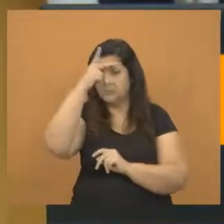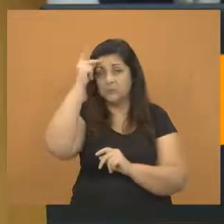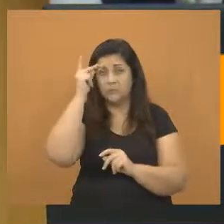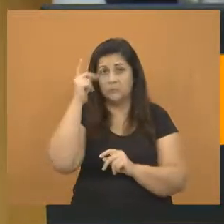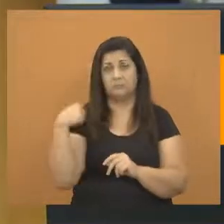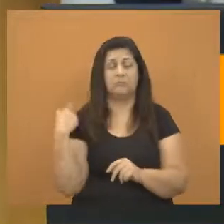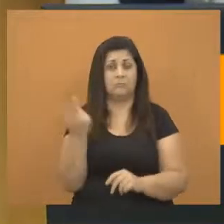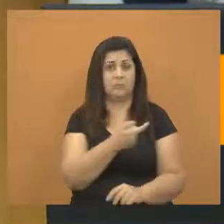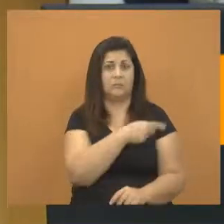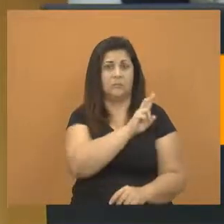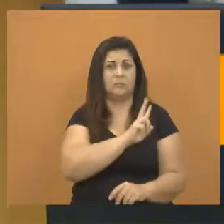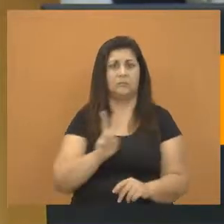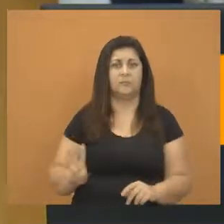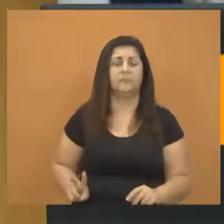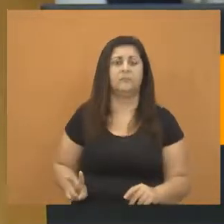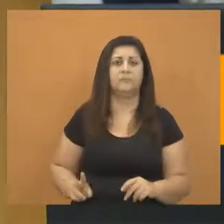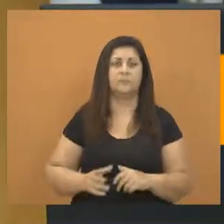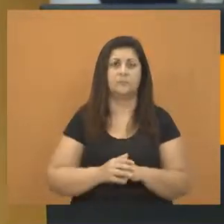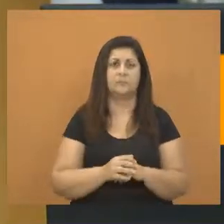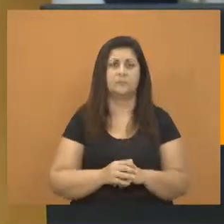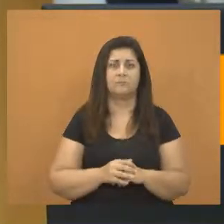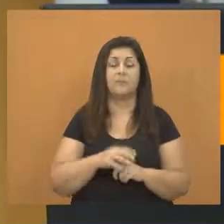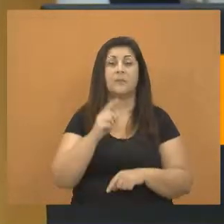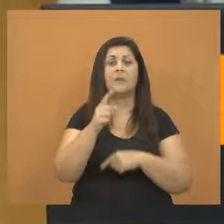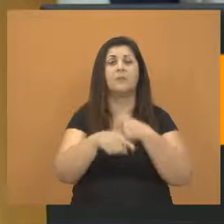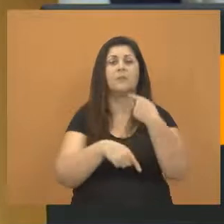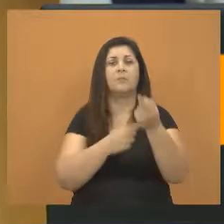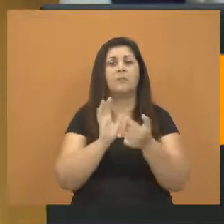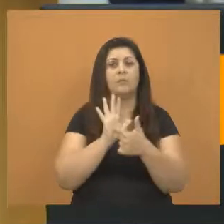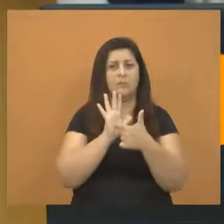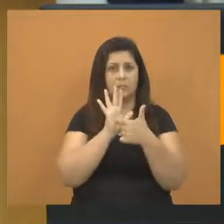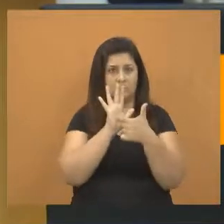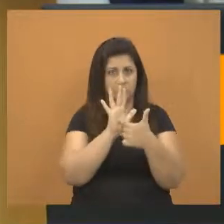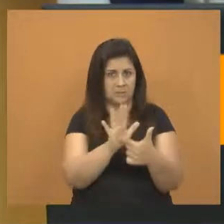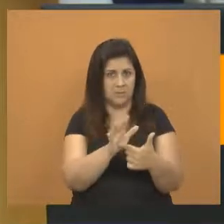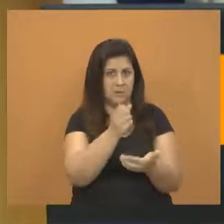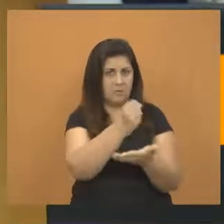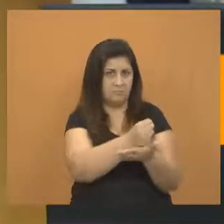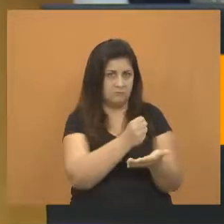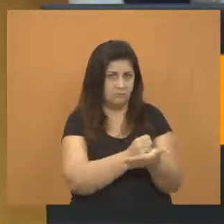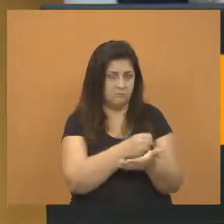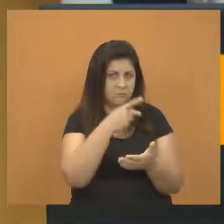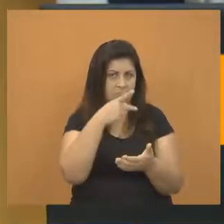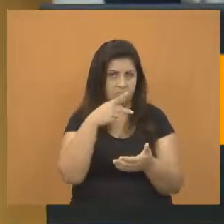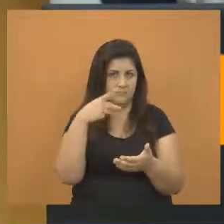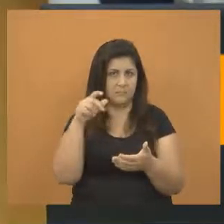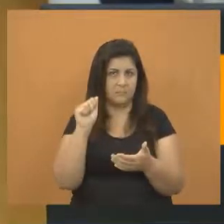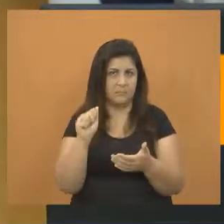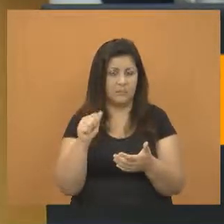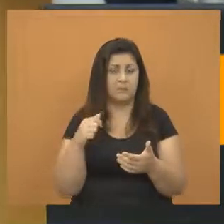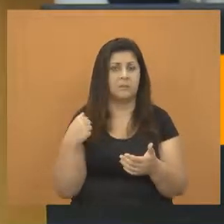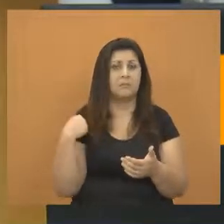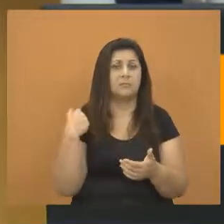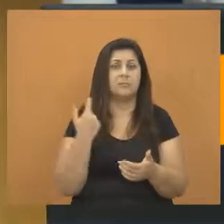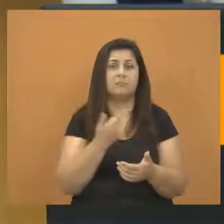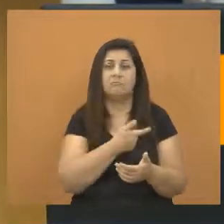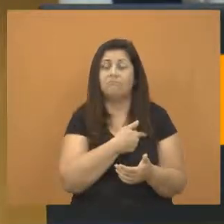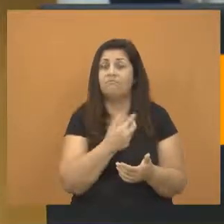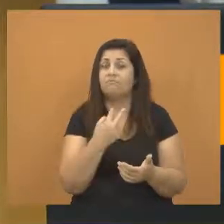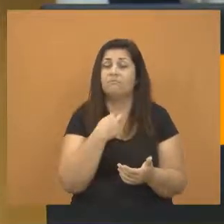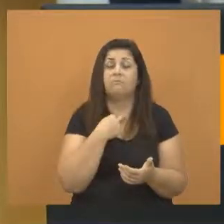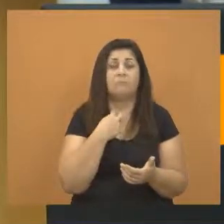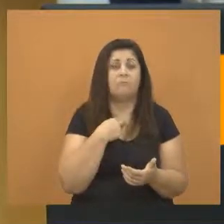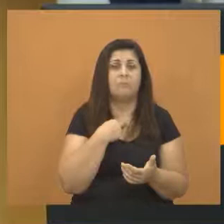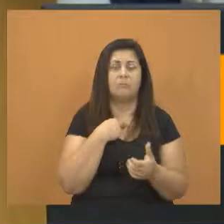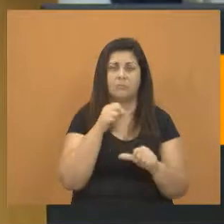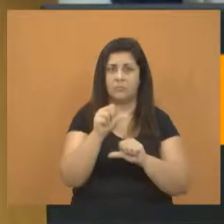enquanto vereadores, depois de apresentado e registrado o PPA, nós não temos a autonomia